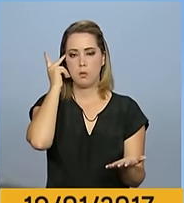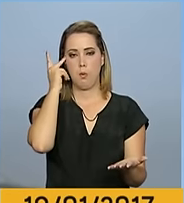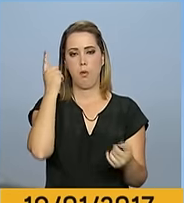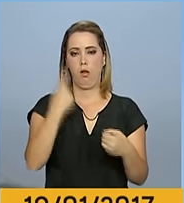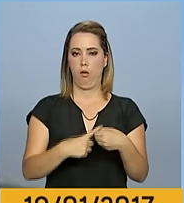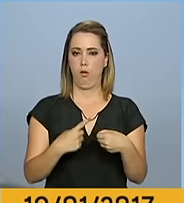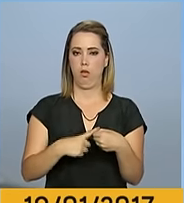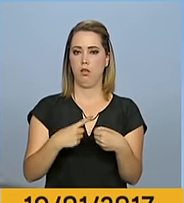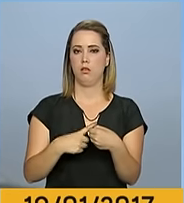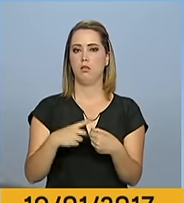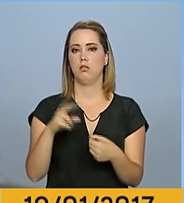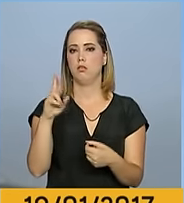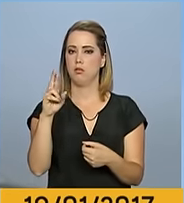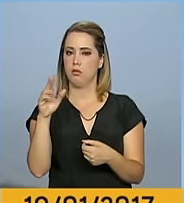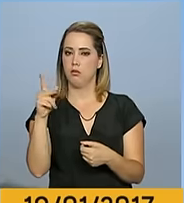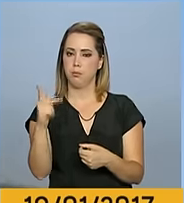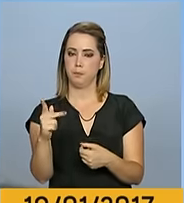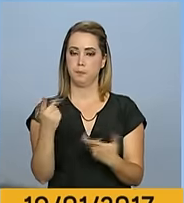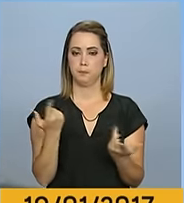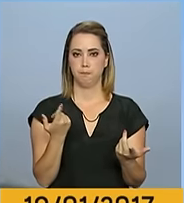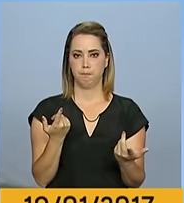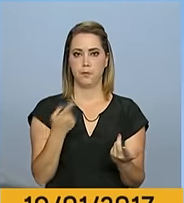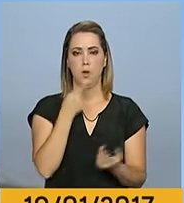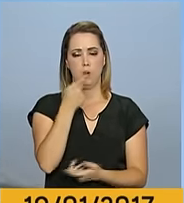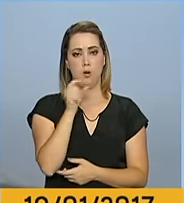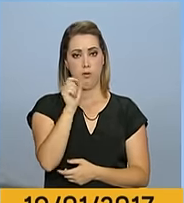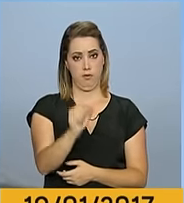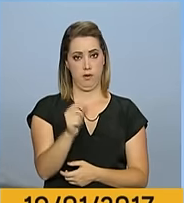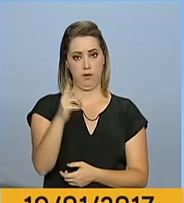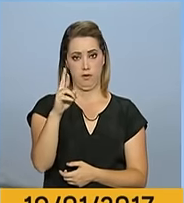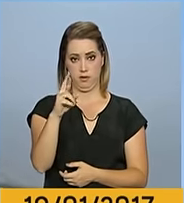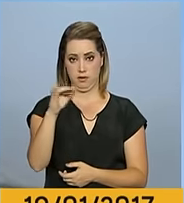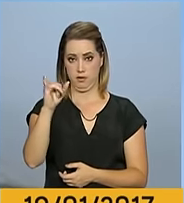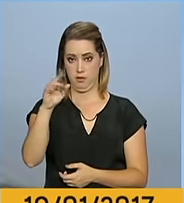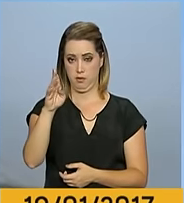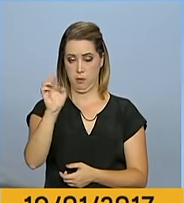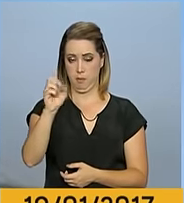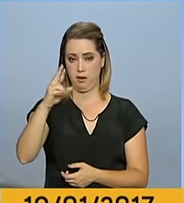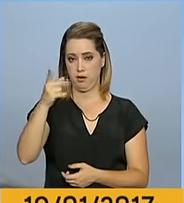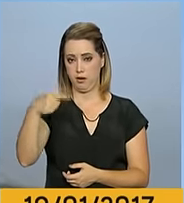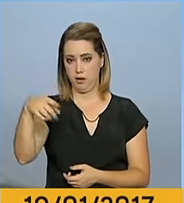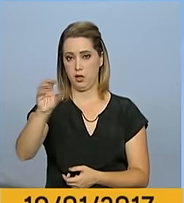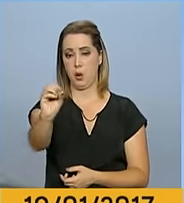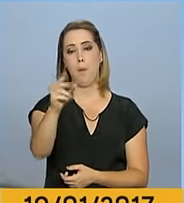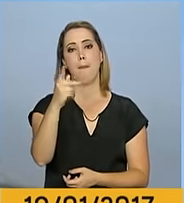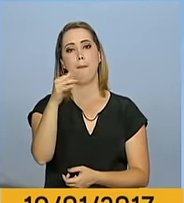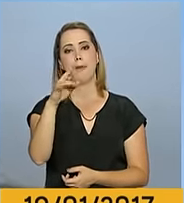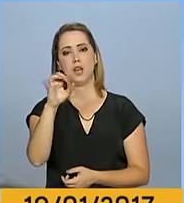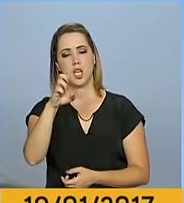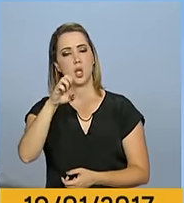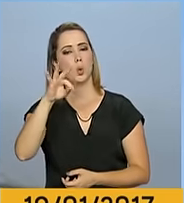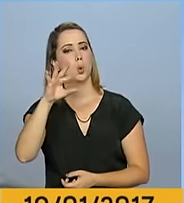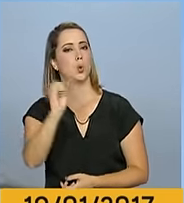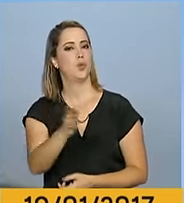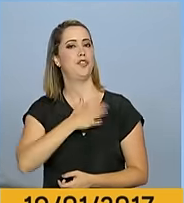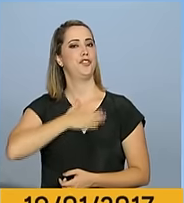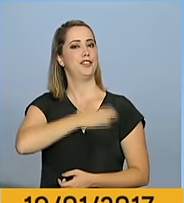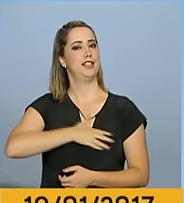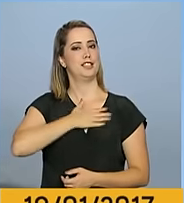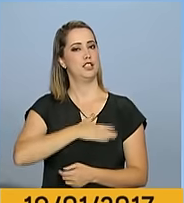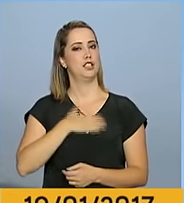e da região, né? E eu digo Ribeirão Preto com muito gosto, porque Ribeirão se confunde